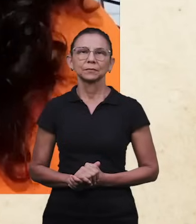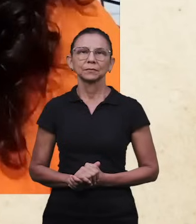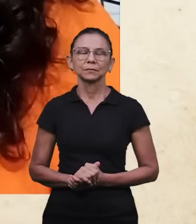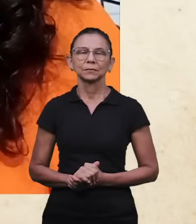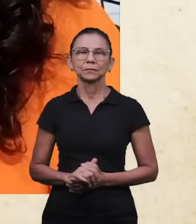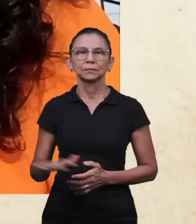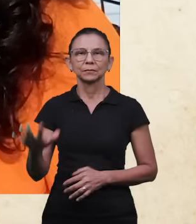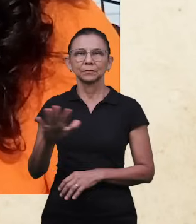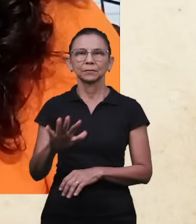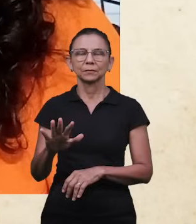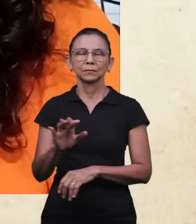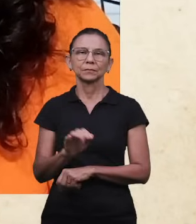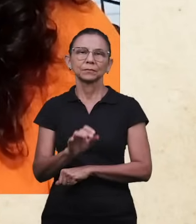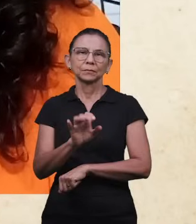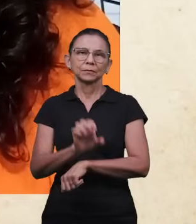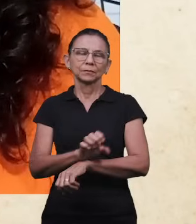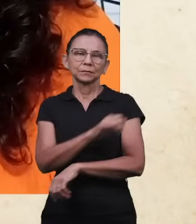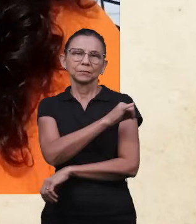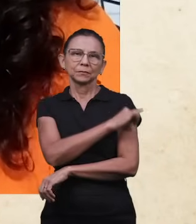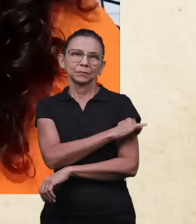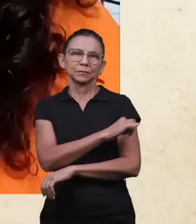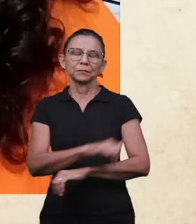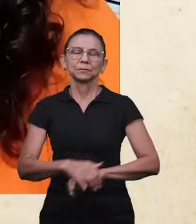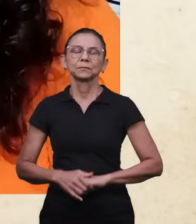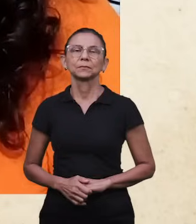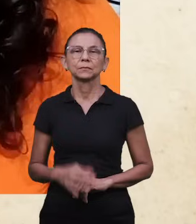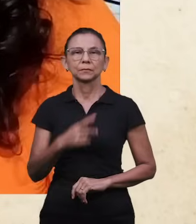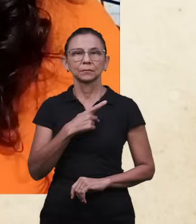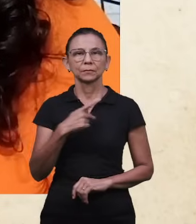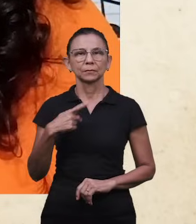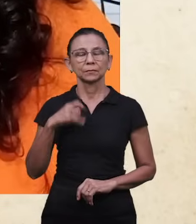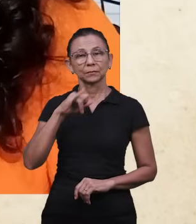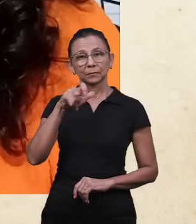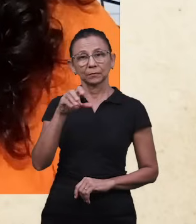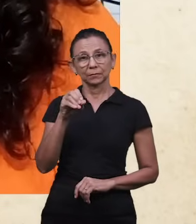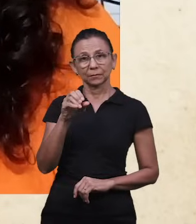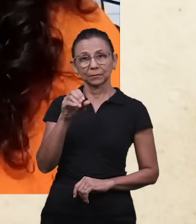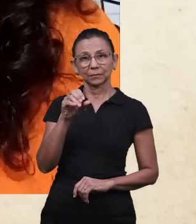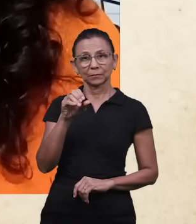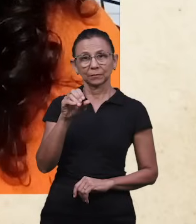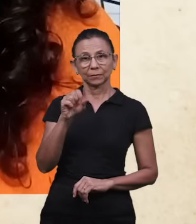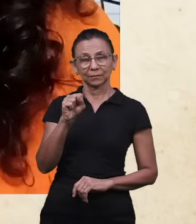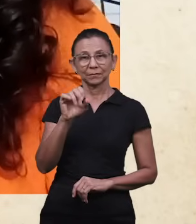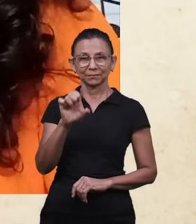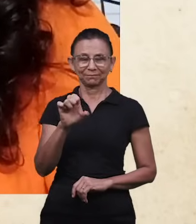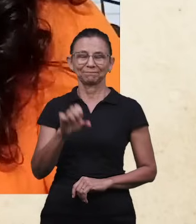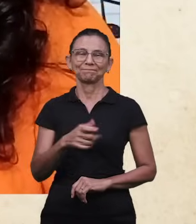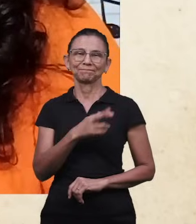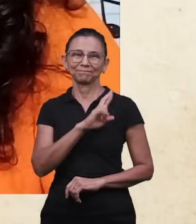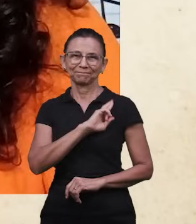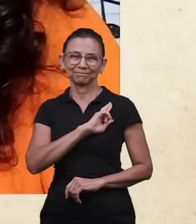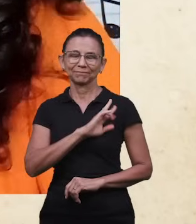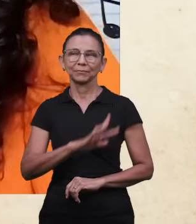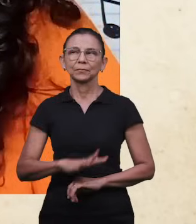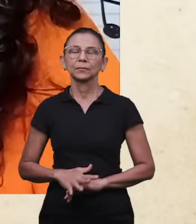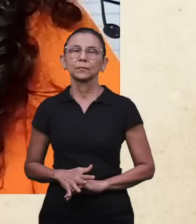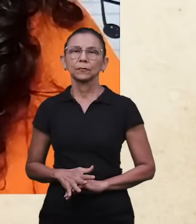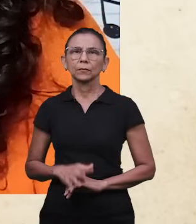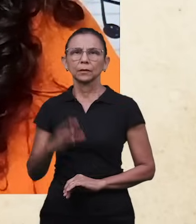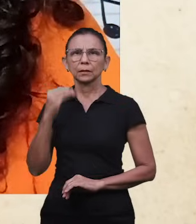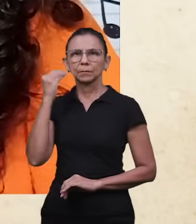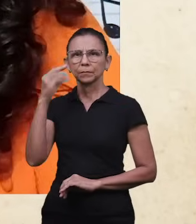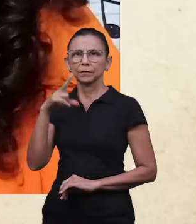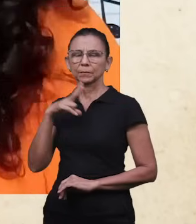do Ministério do Pastor José Ricardo. E a experiência que eu vou compartilhar com os irmãos é concernente à minha vida em